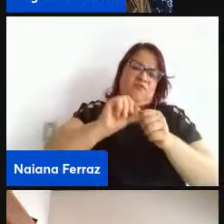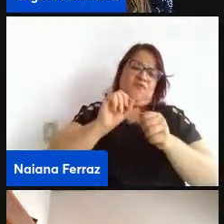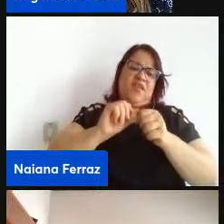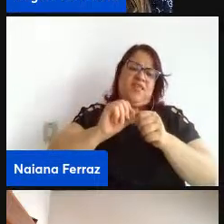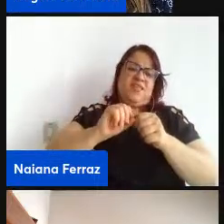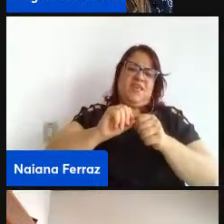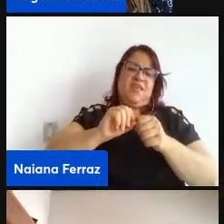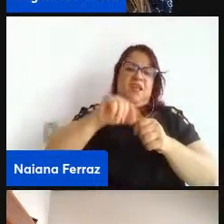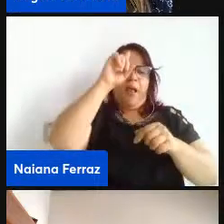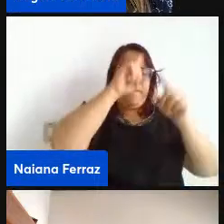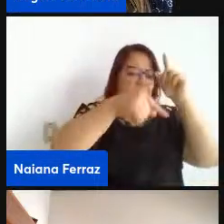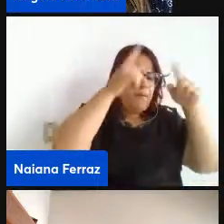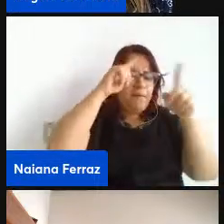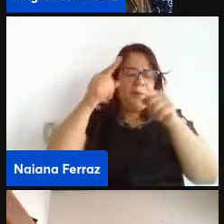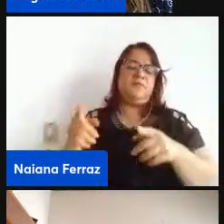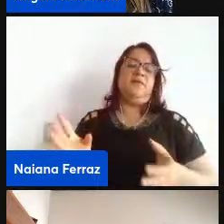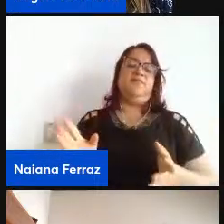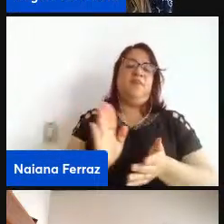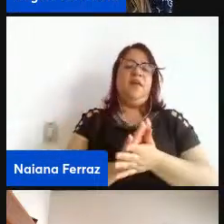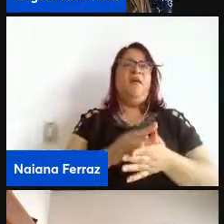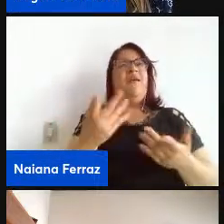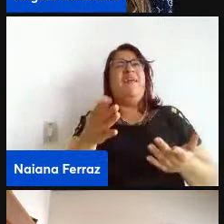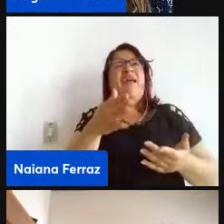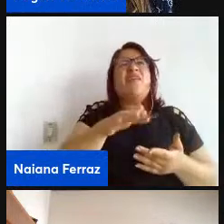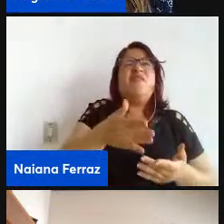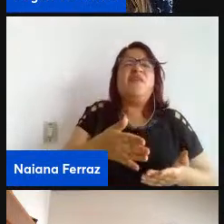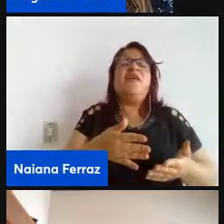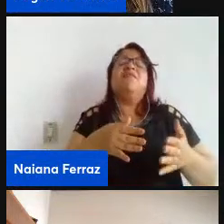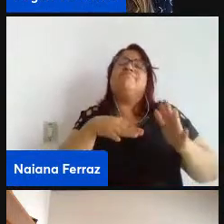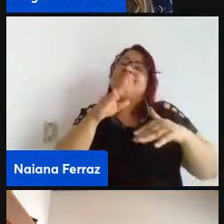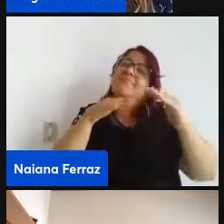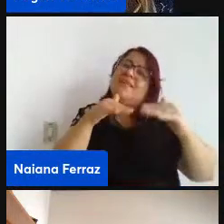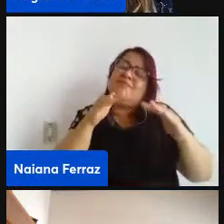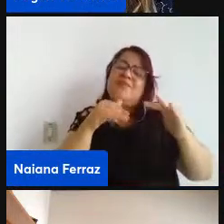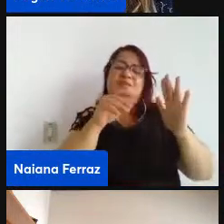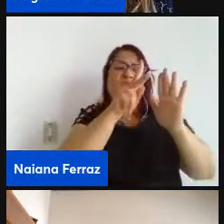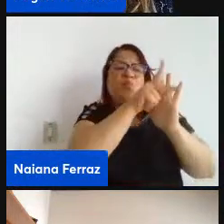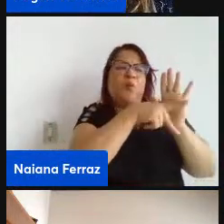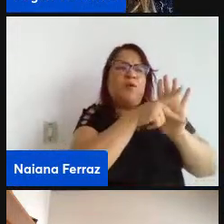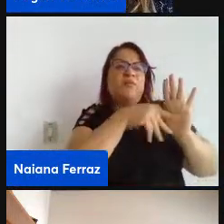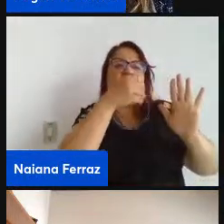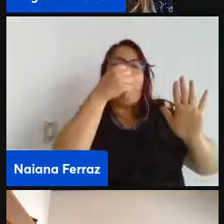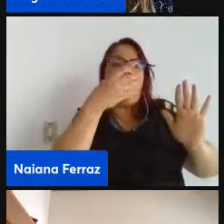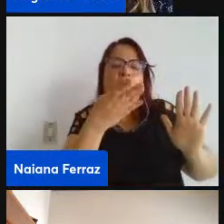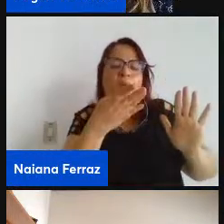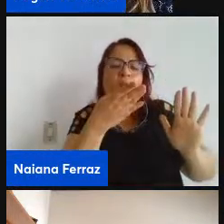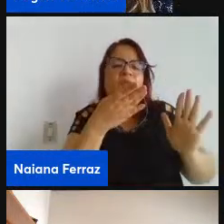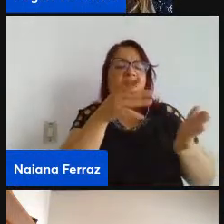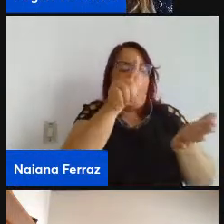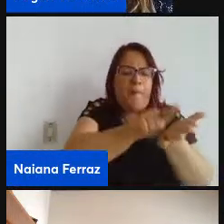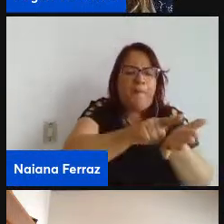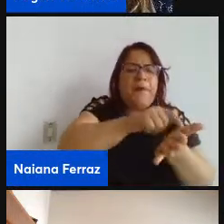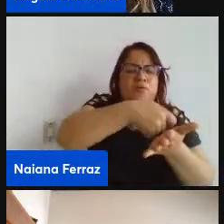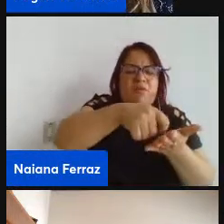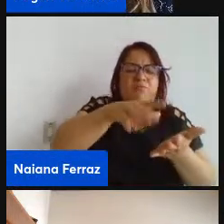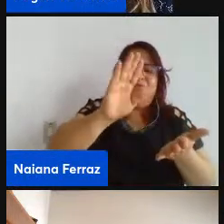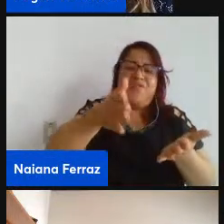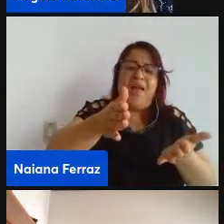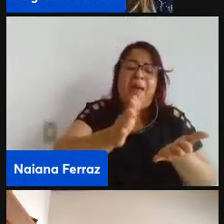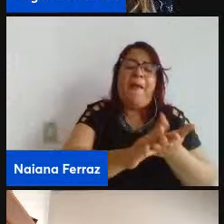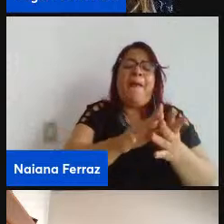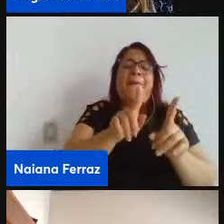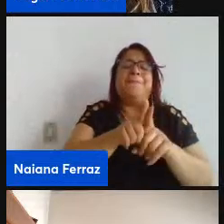são bons, estão no papel, mas não tem a dinâmica que necessita, né? Então, acho que para uma